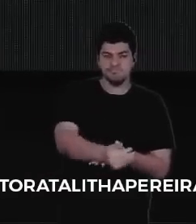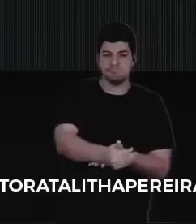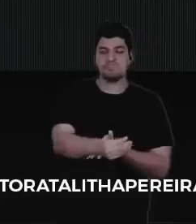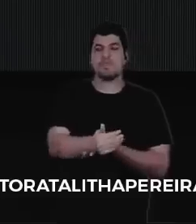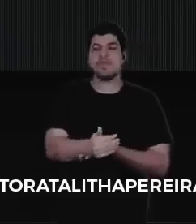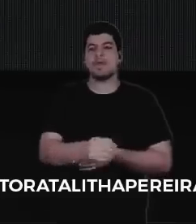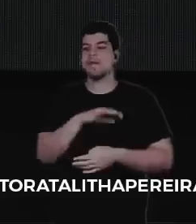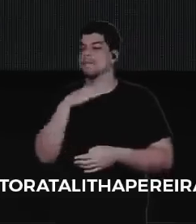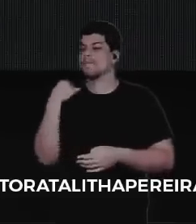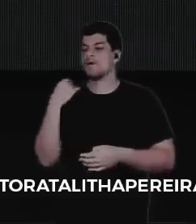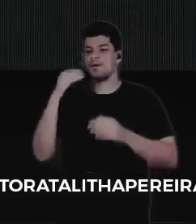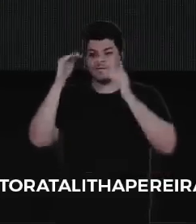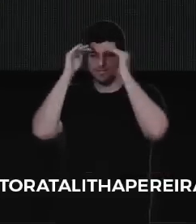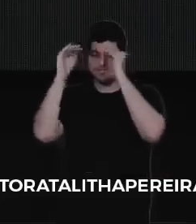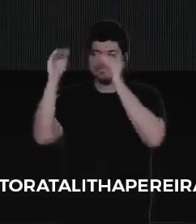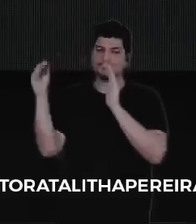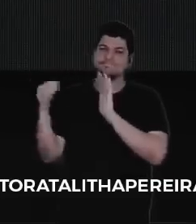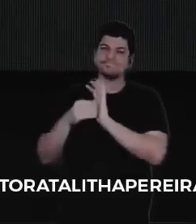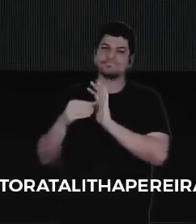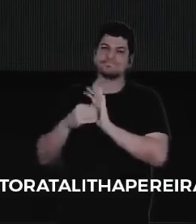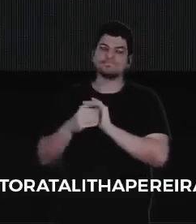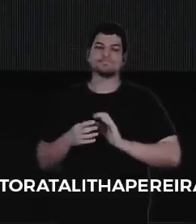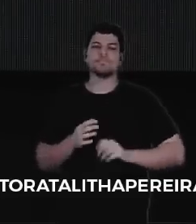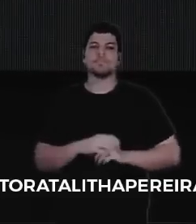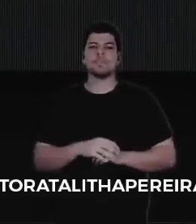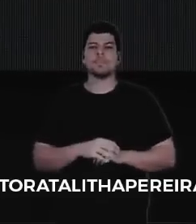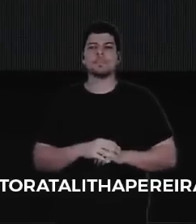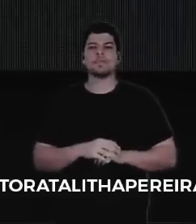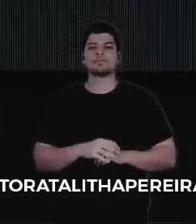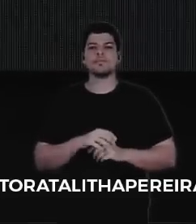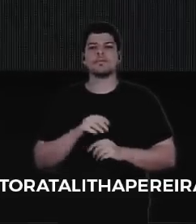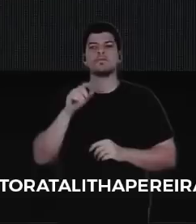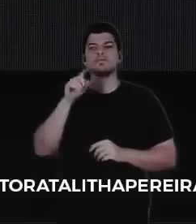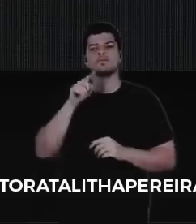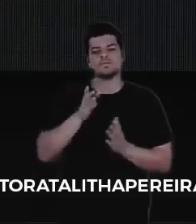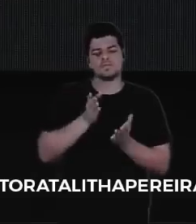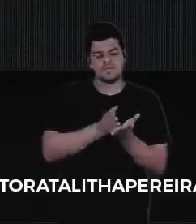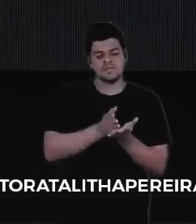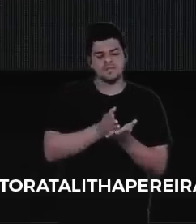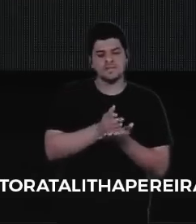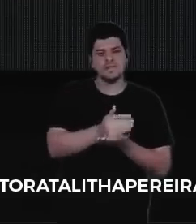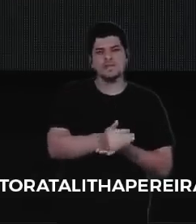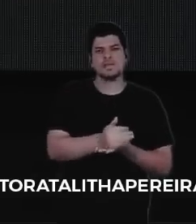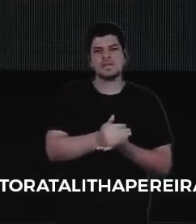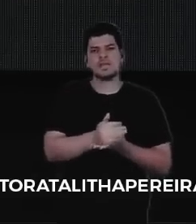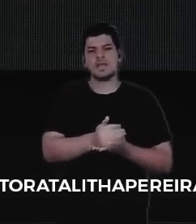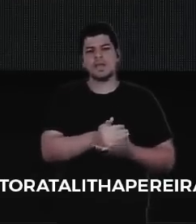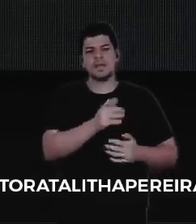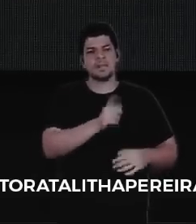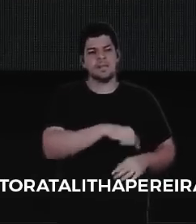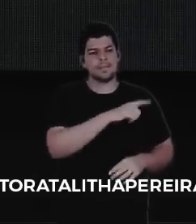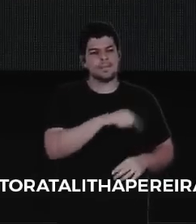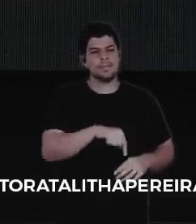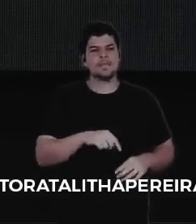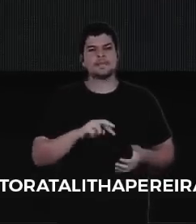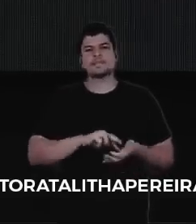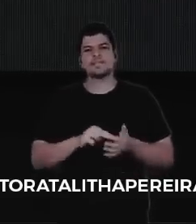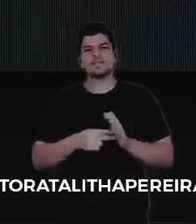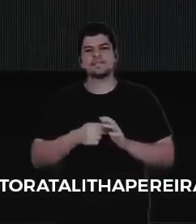Mas eu creio uma coisa: a morte da sua indisciplina vai ser o nascimento da